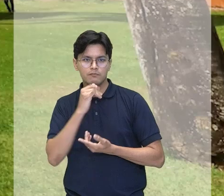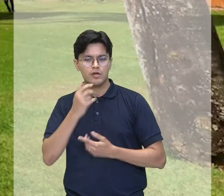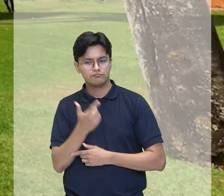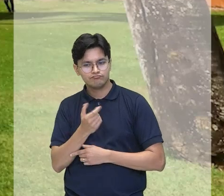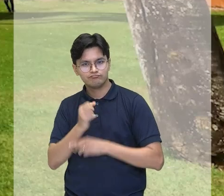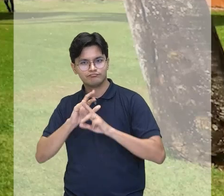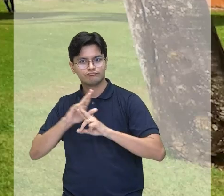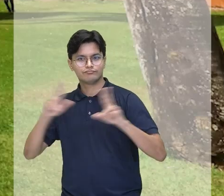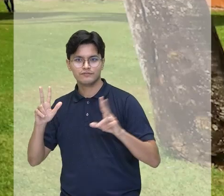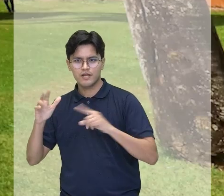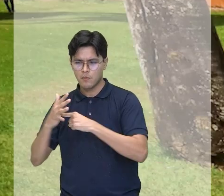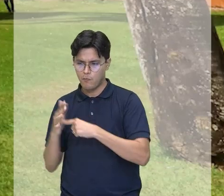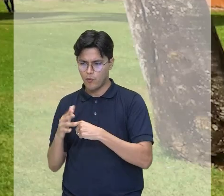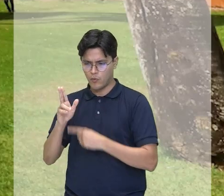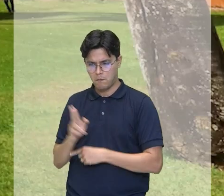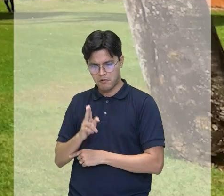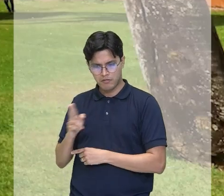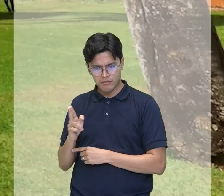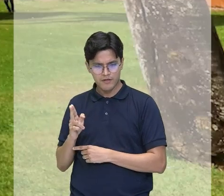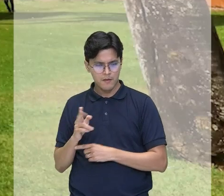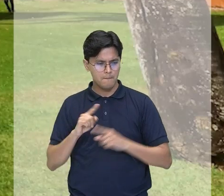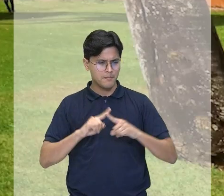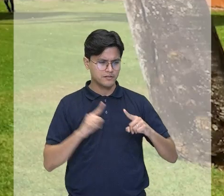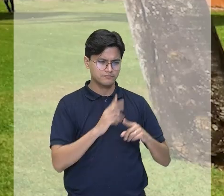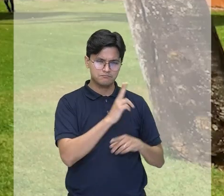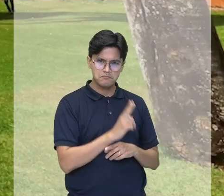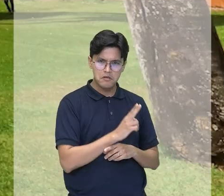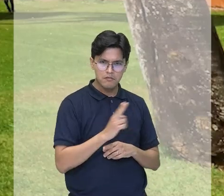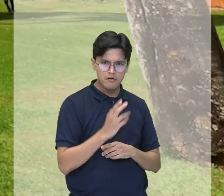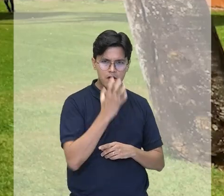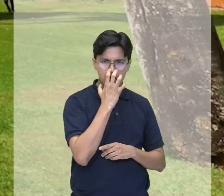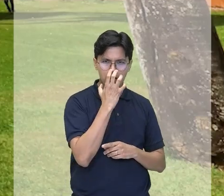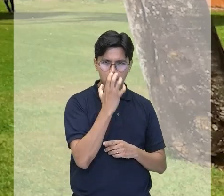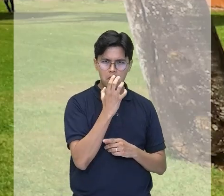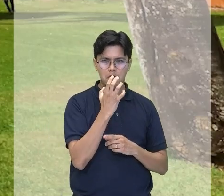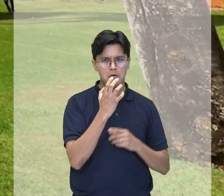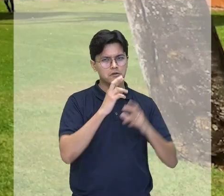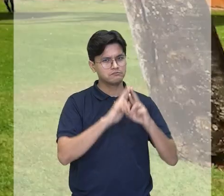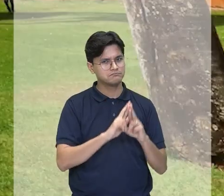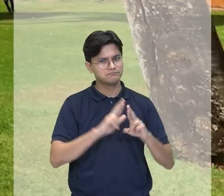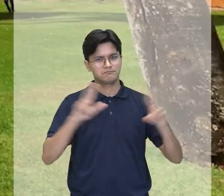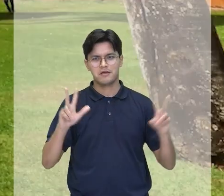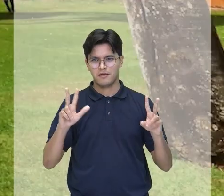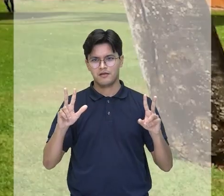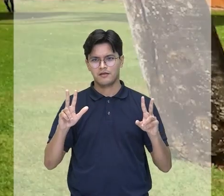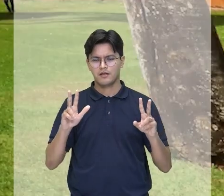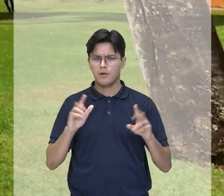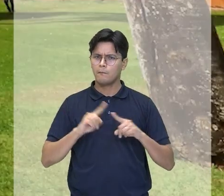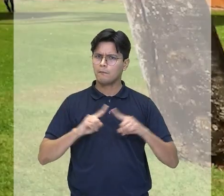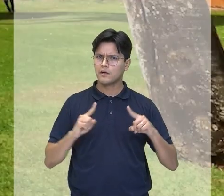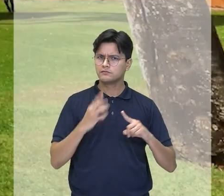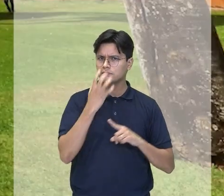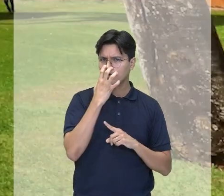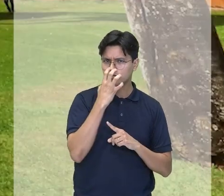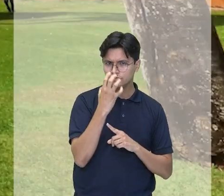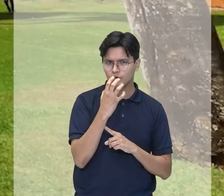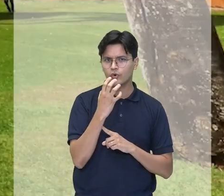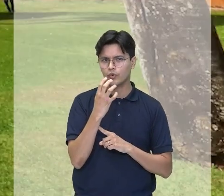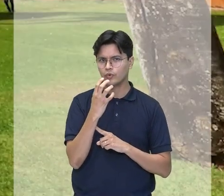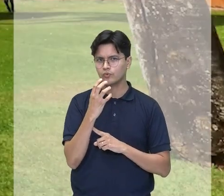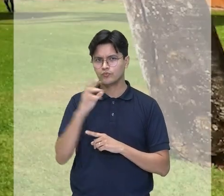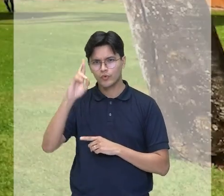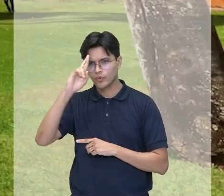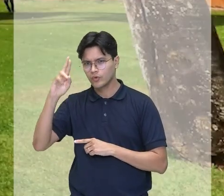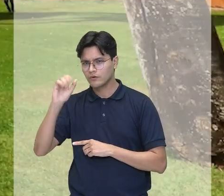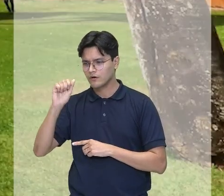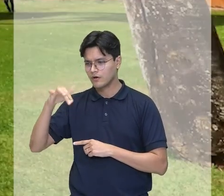é benzer o cachorro do Major Antônio de Moraes. Como? Menino, o dono do cachorro que